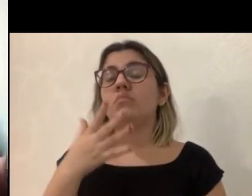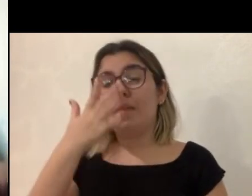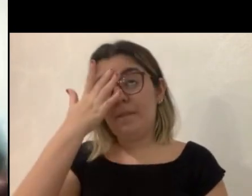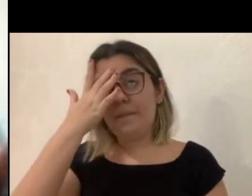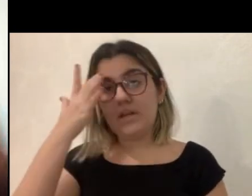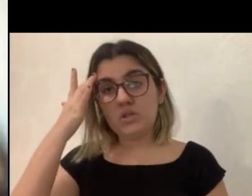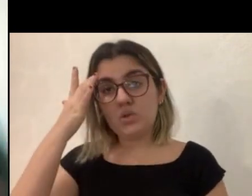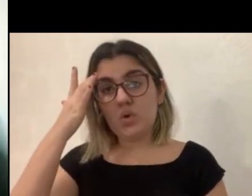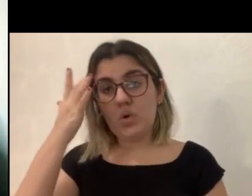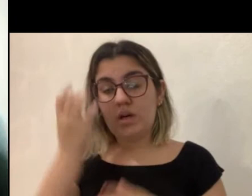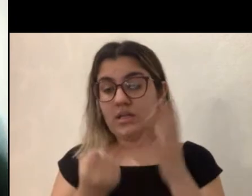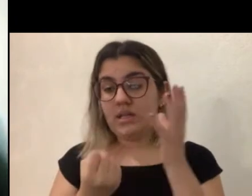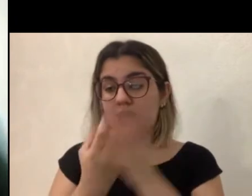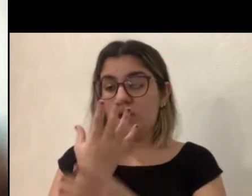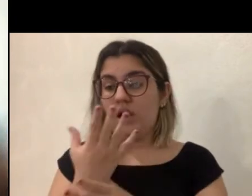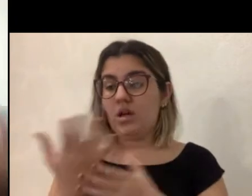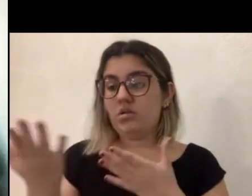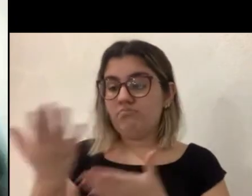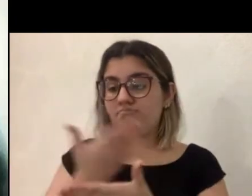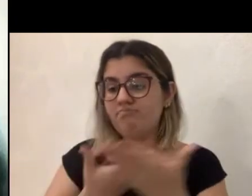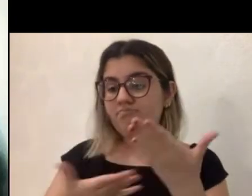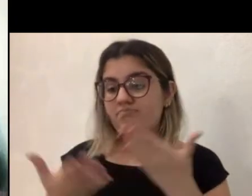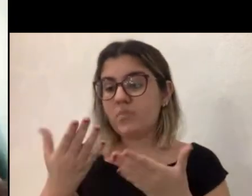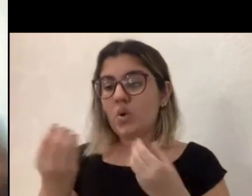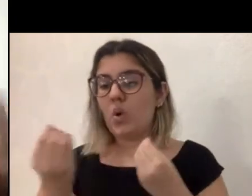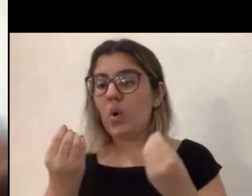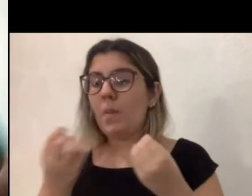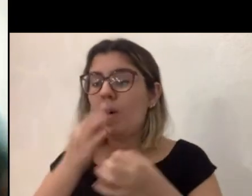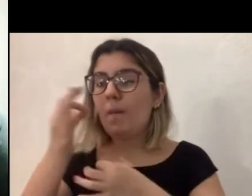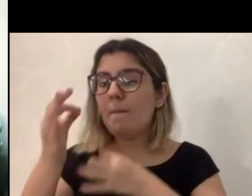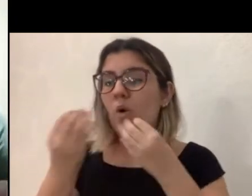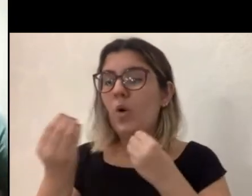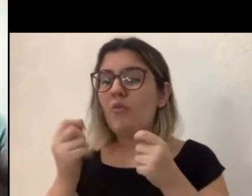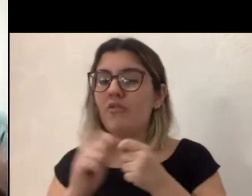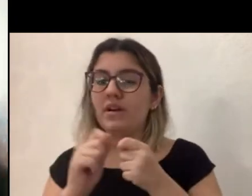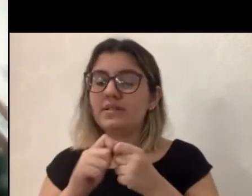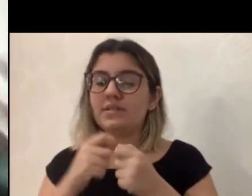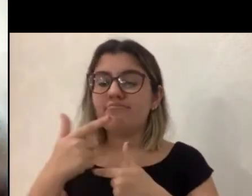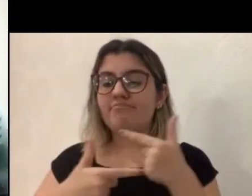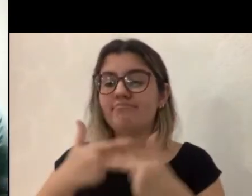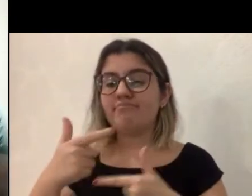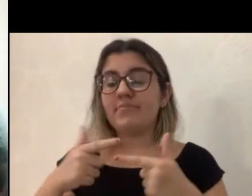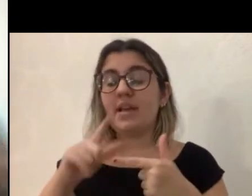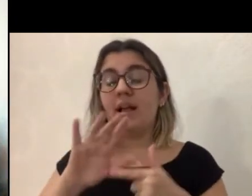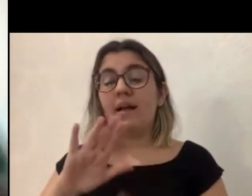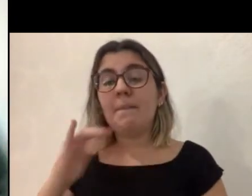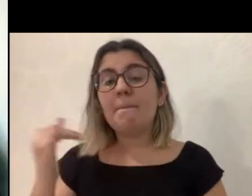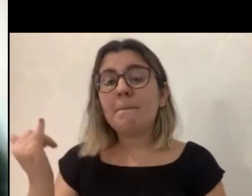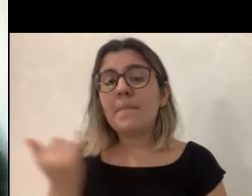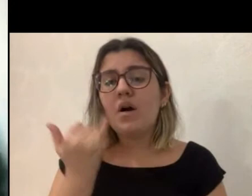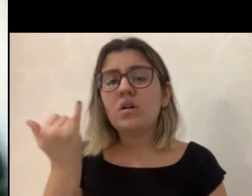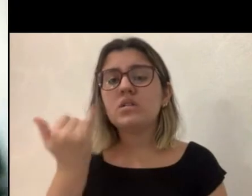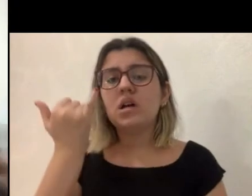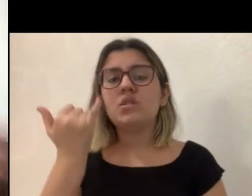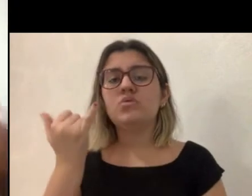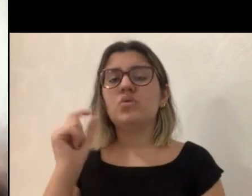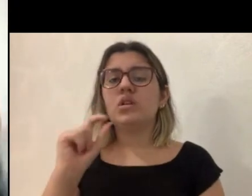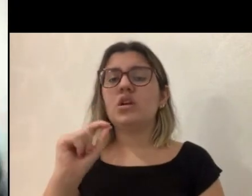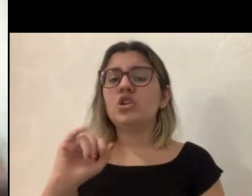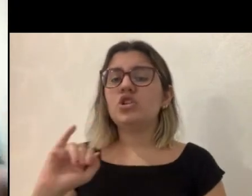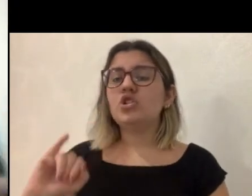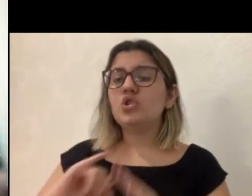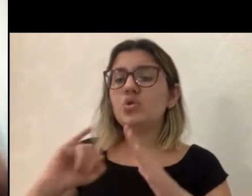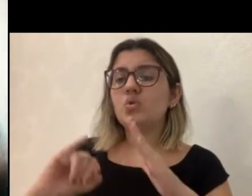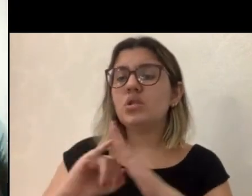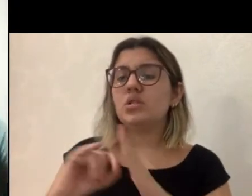também é muito novo para muitas pessoas que estão criando com a gente, né? O que a gente está querendo dizer ou como levar. E eu acho que é um